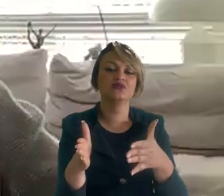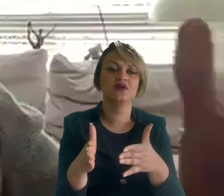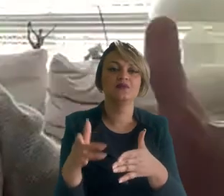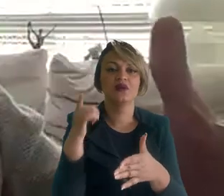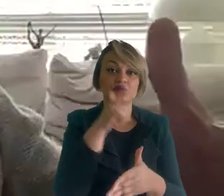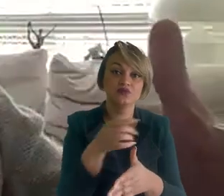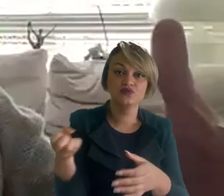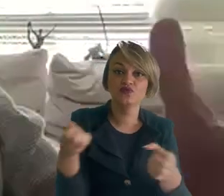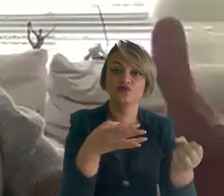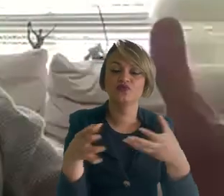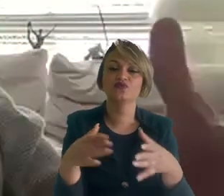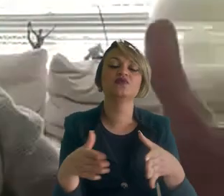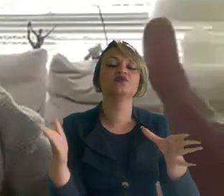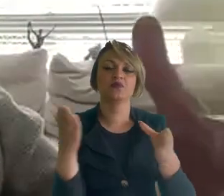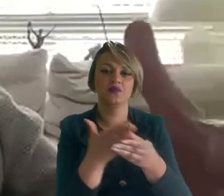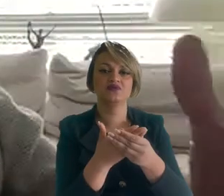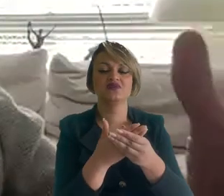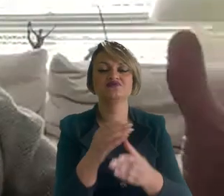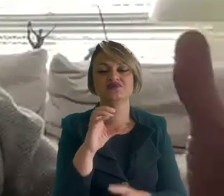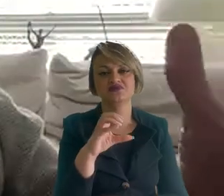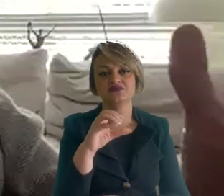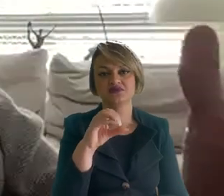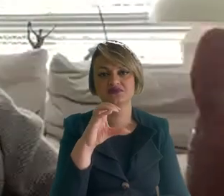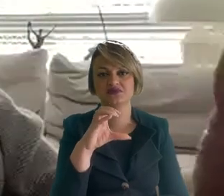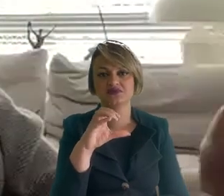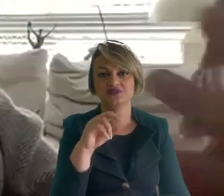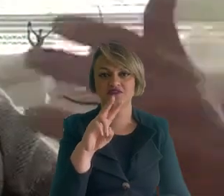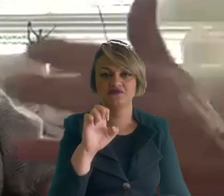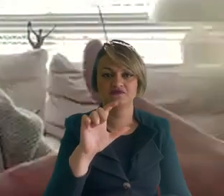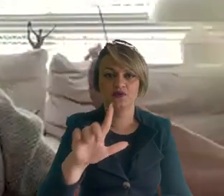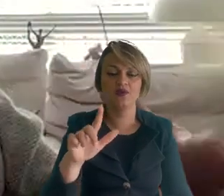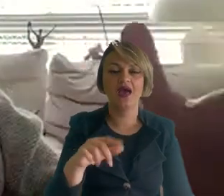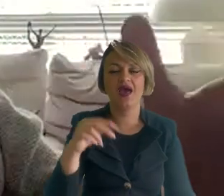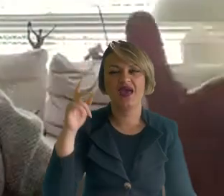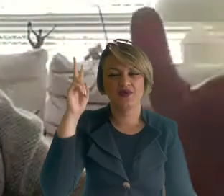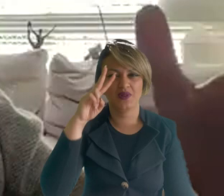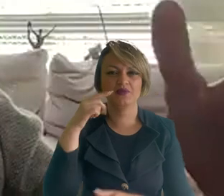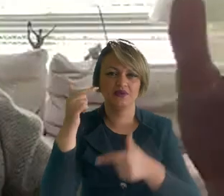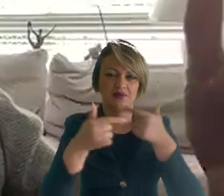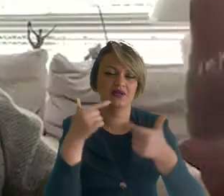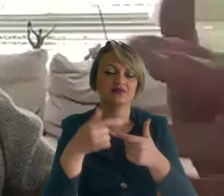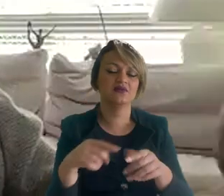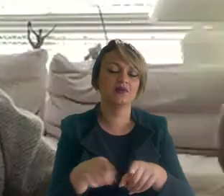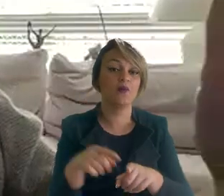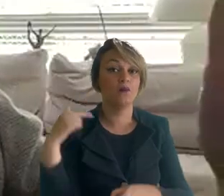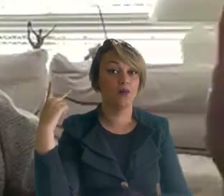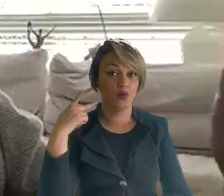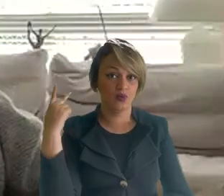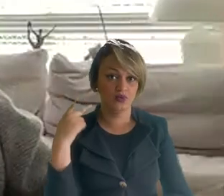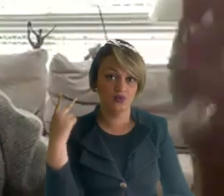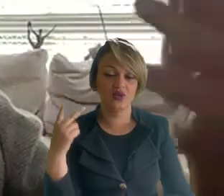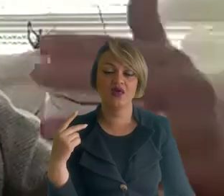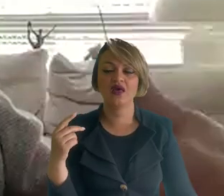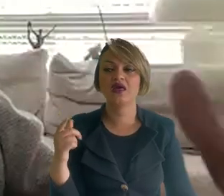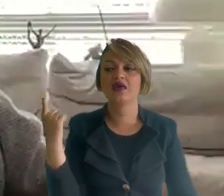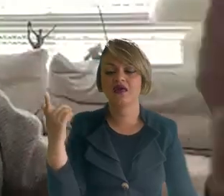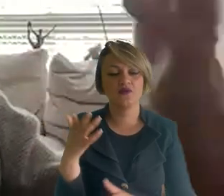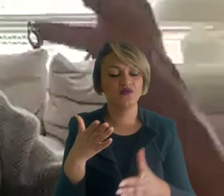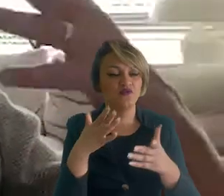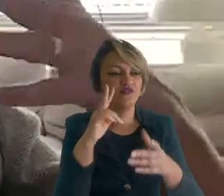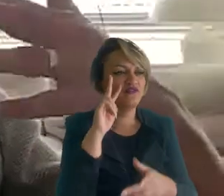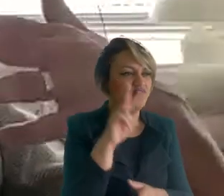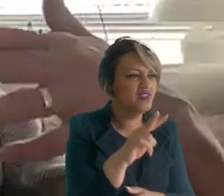modernidade era o processo civil e como o promotor de justiça me recordo muitas vezes de ter participado de ações de